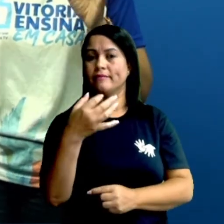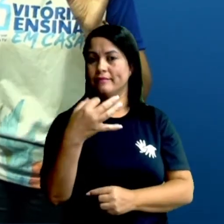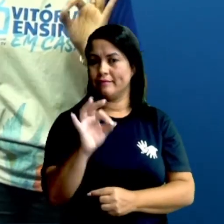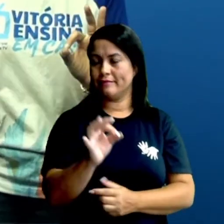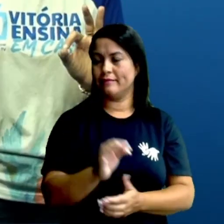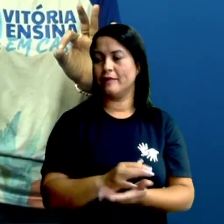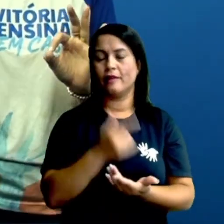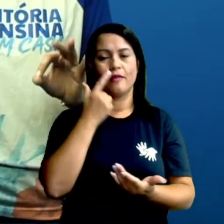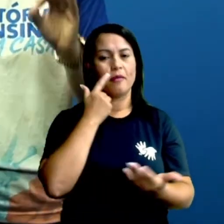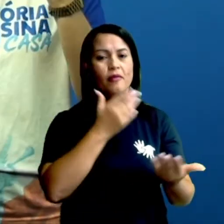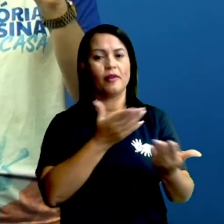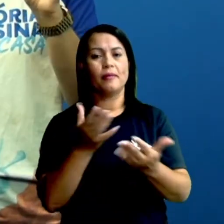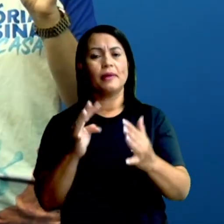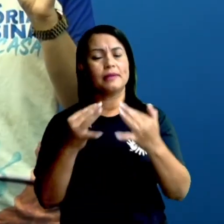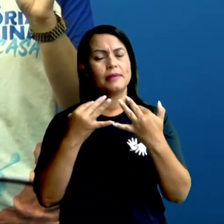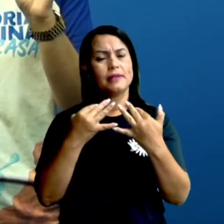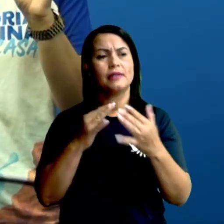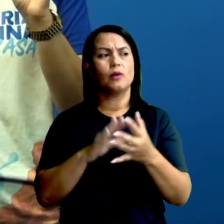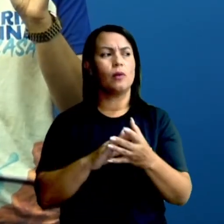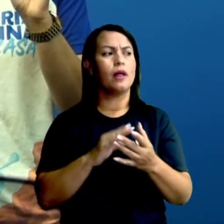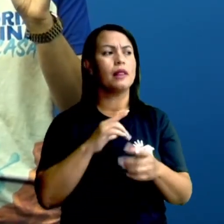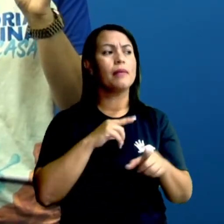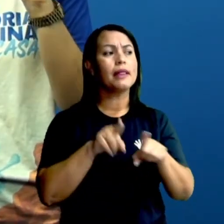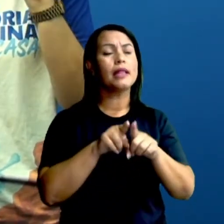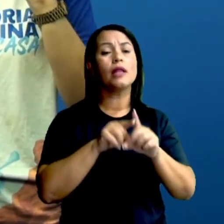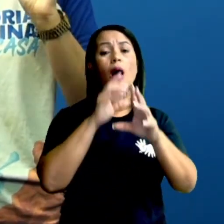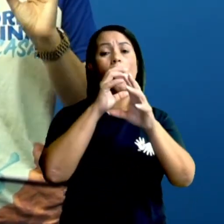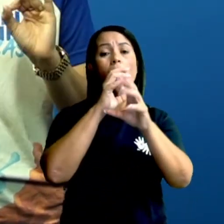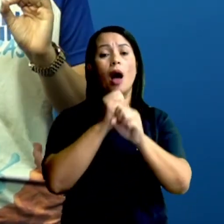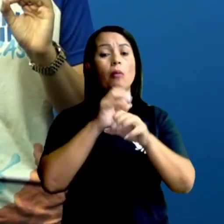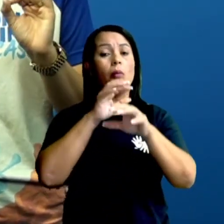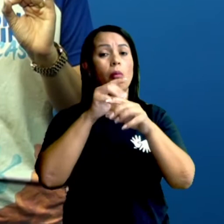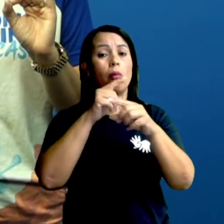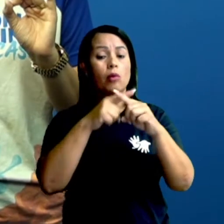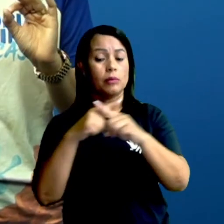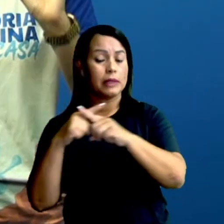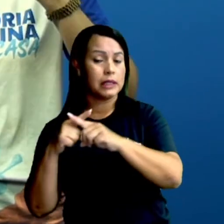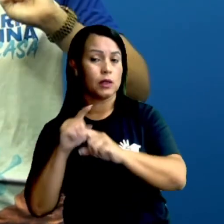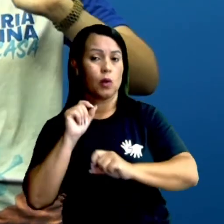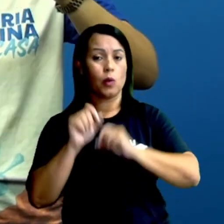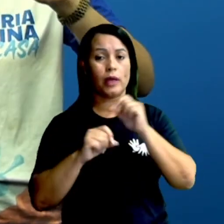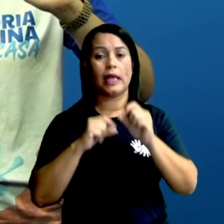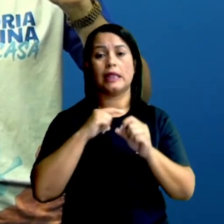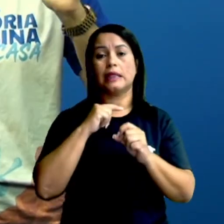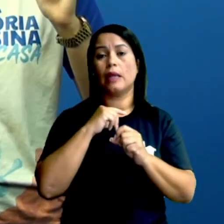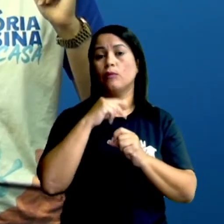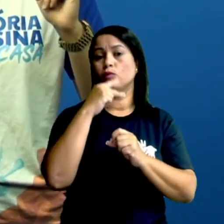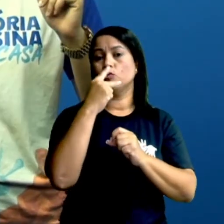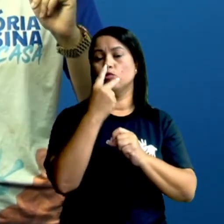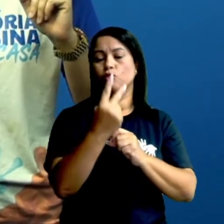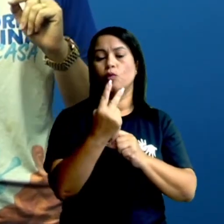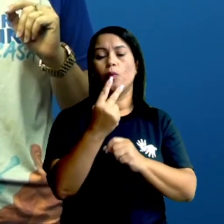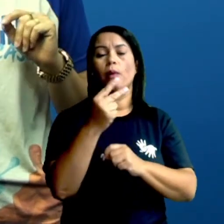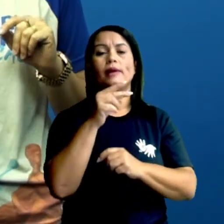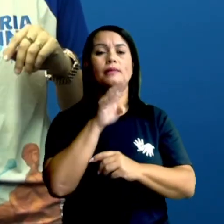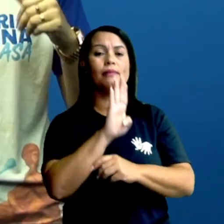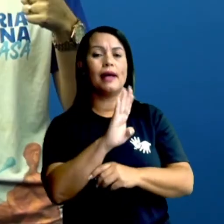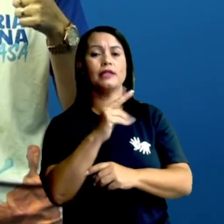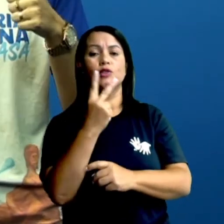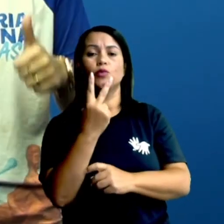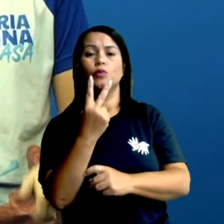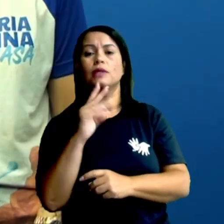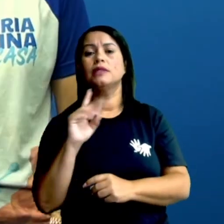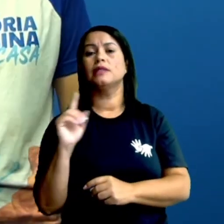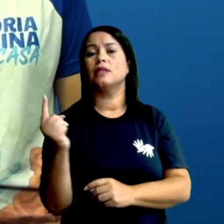Certinho? Então, preste bastante atenção. Nessa parte, nós fazendo a multiplicação, porque nós estamos fazendo o quê? Nós temos 2 bases e 2